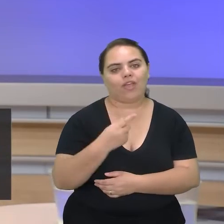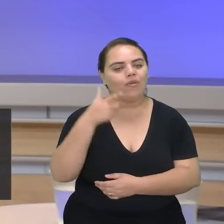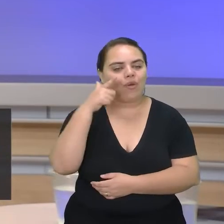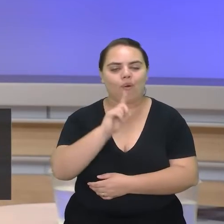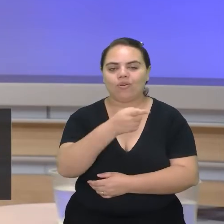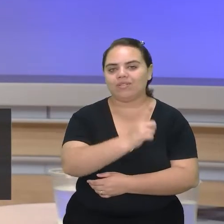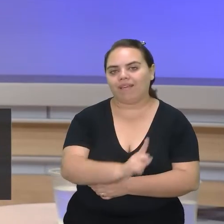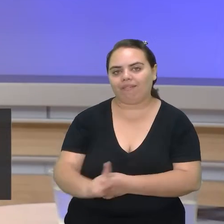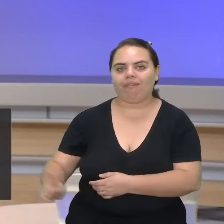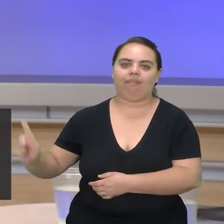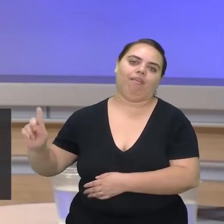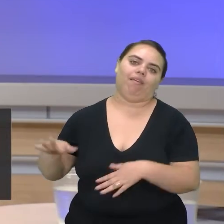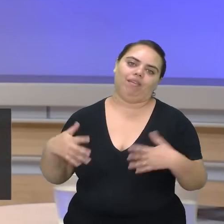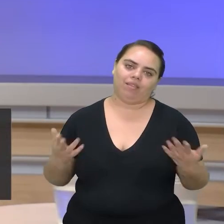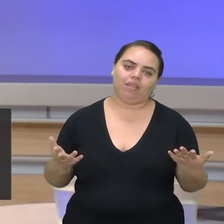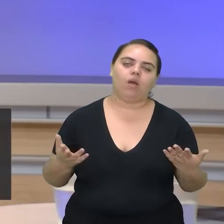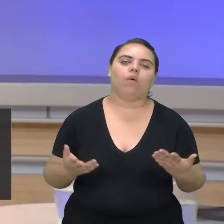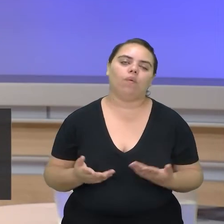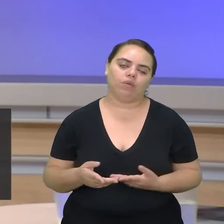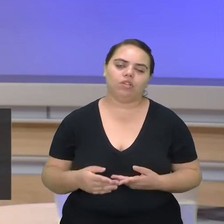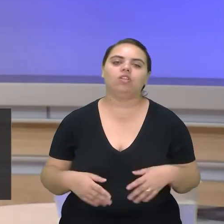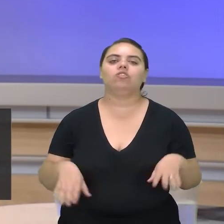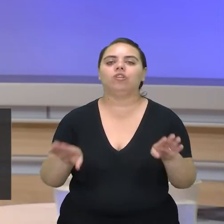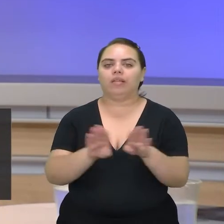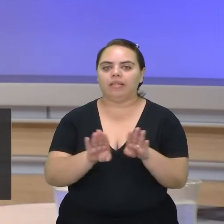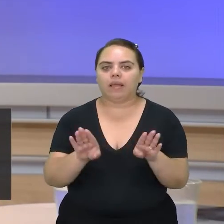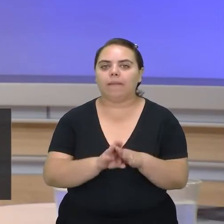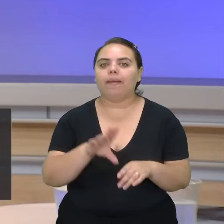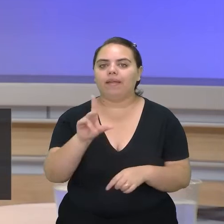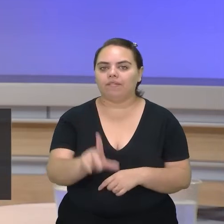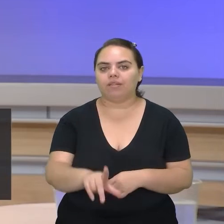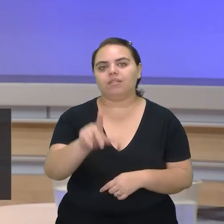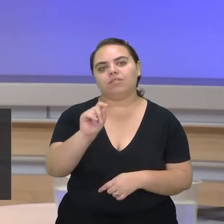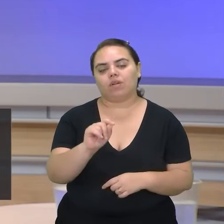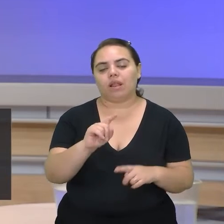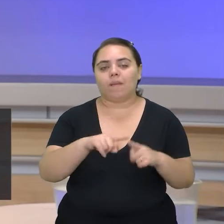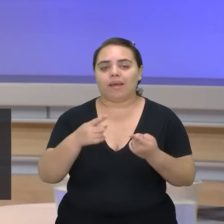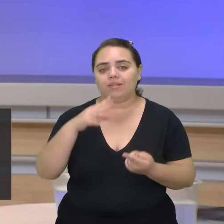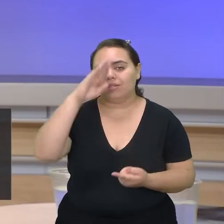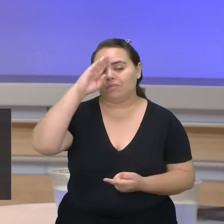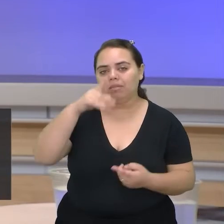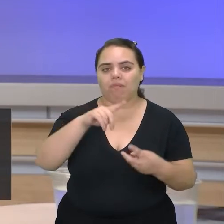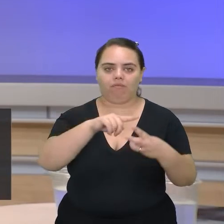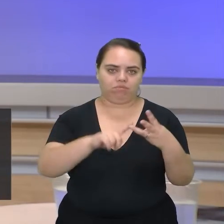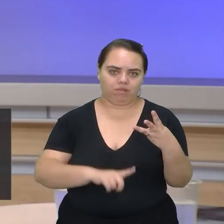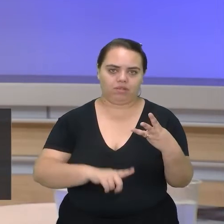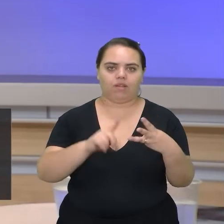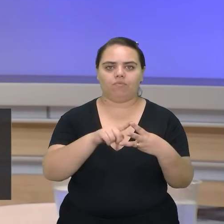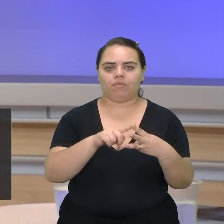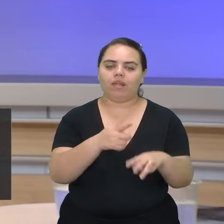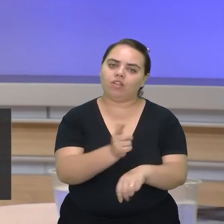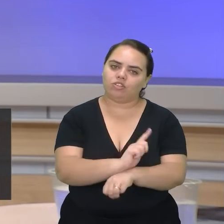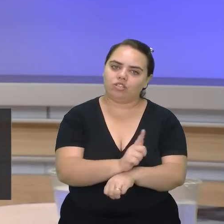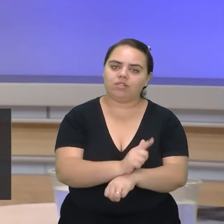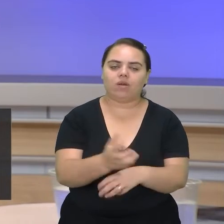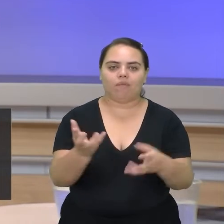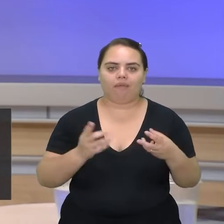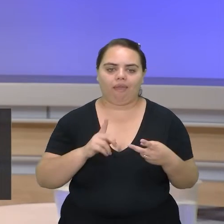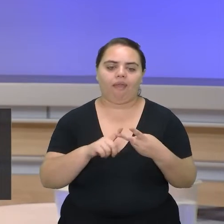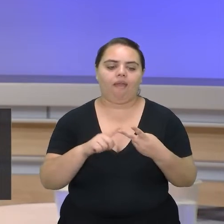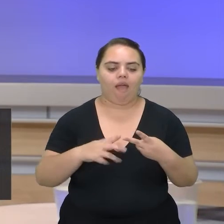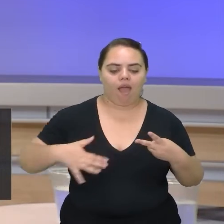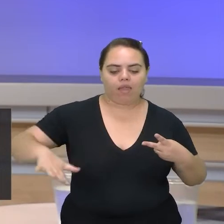professora, né? A gente também tende a dar preferência, mas os critérios principais são esses: a gestão querer, né, a área